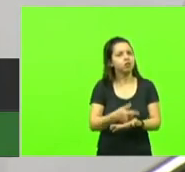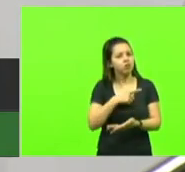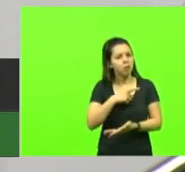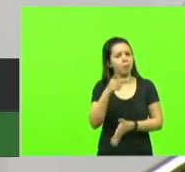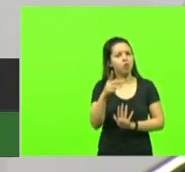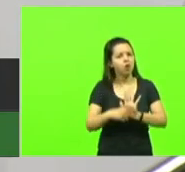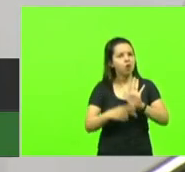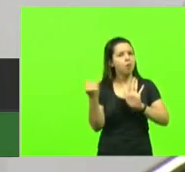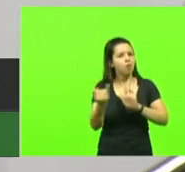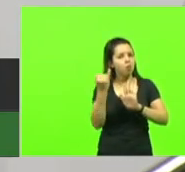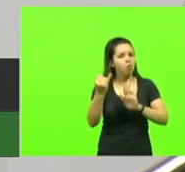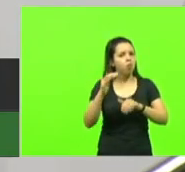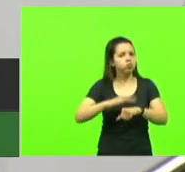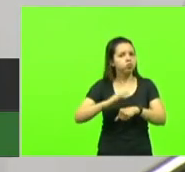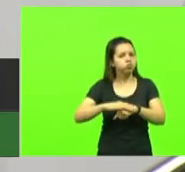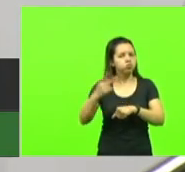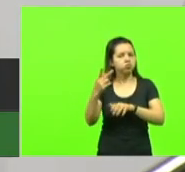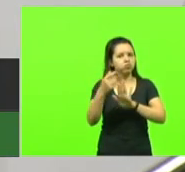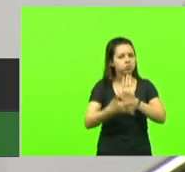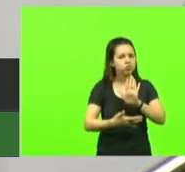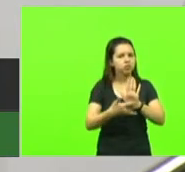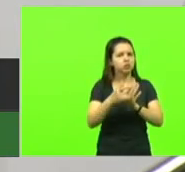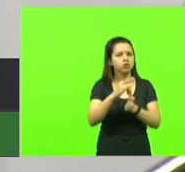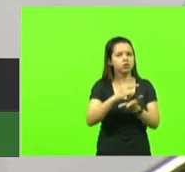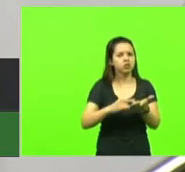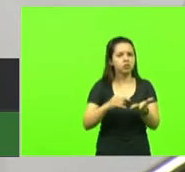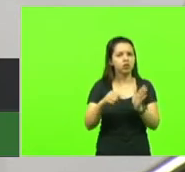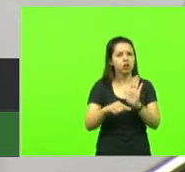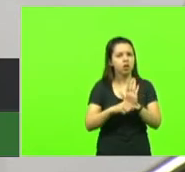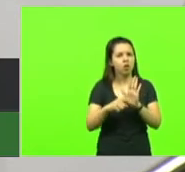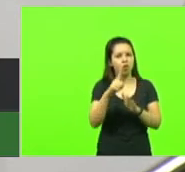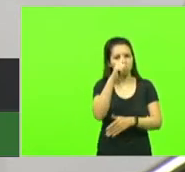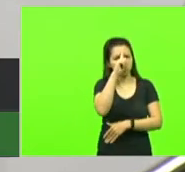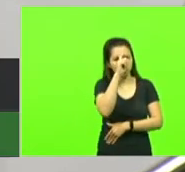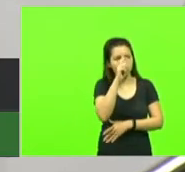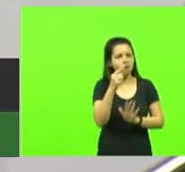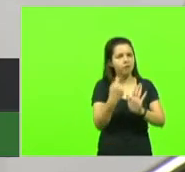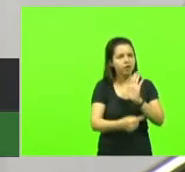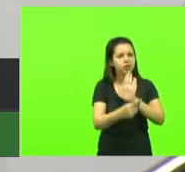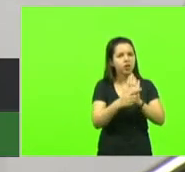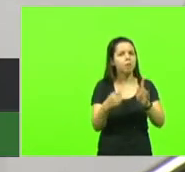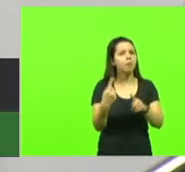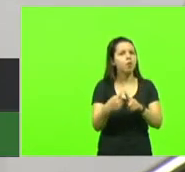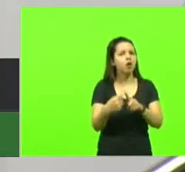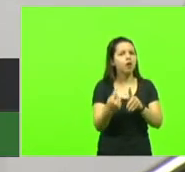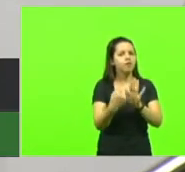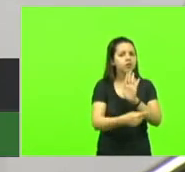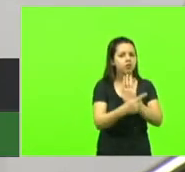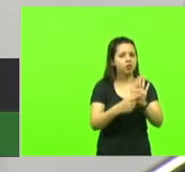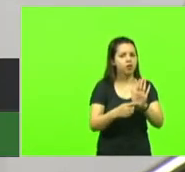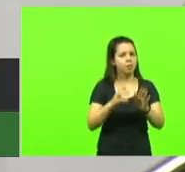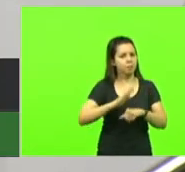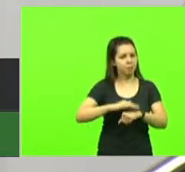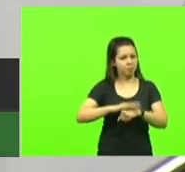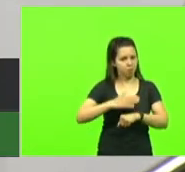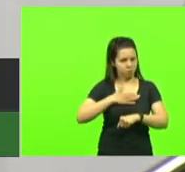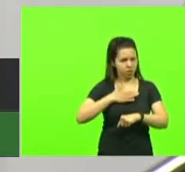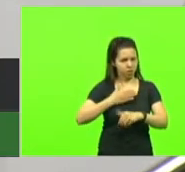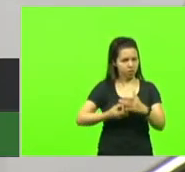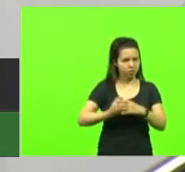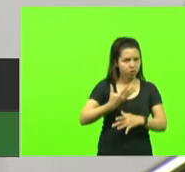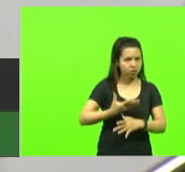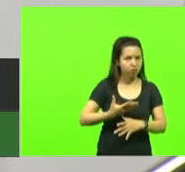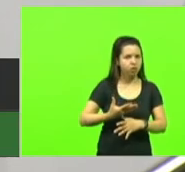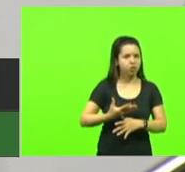foi relator das certidões negativas dos hospitais, foi vetado. Por que, que foi vetado? Porque é de minha autoria, eu